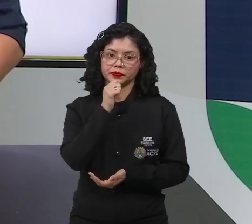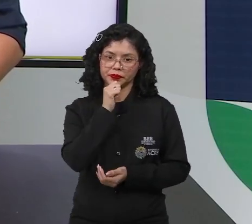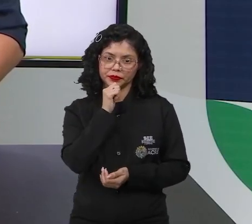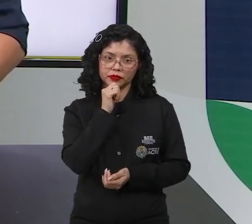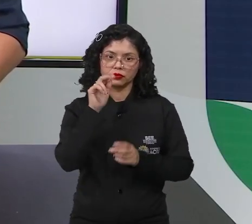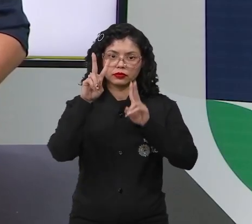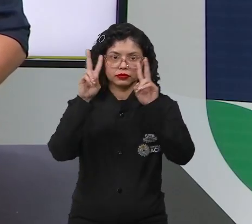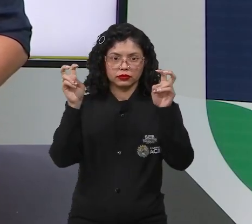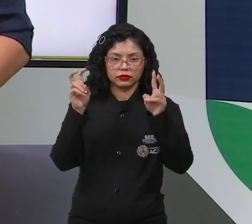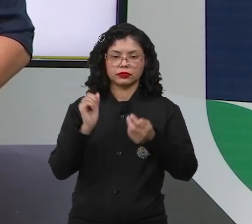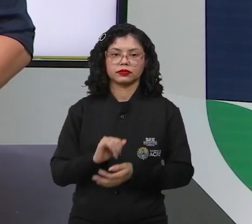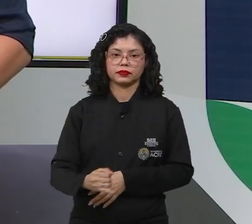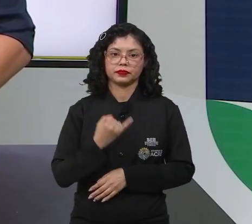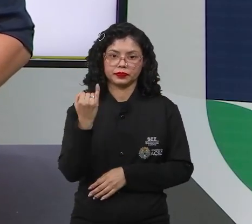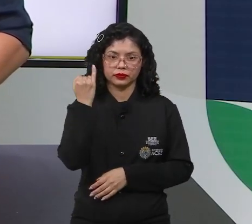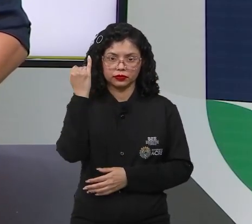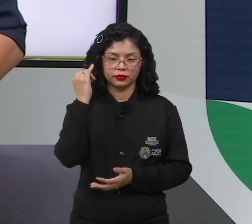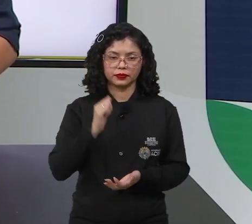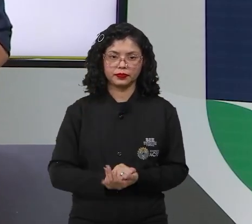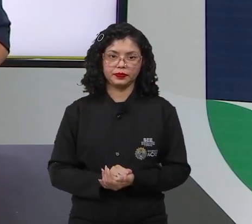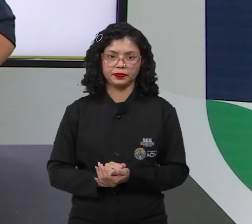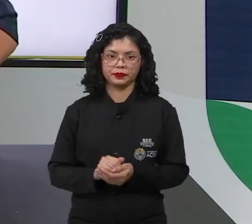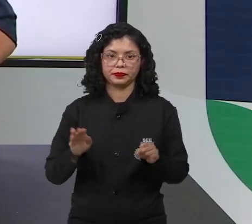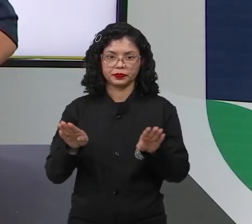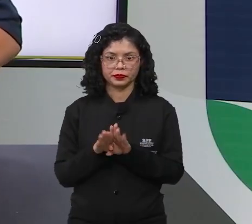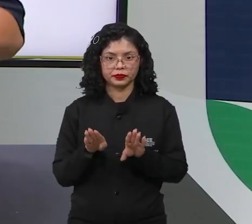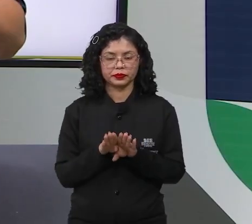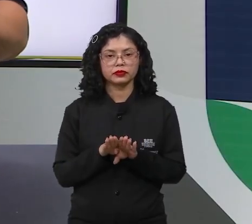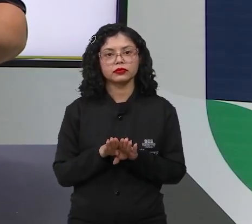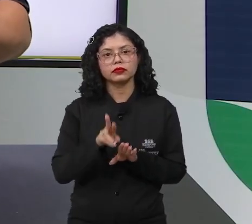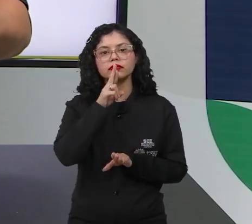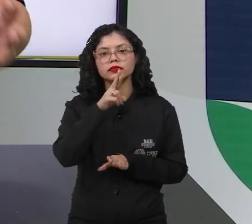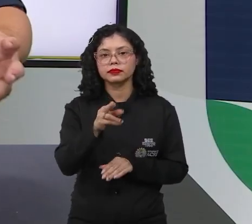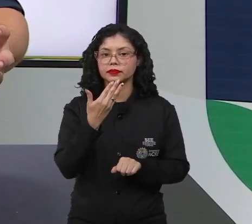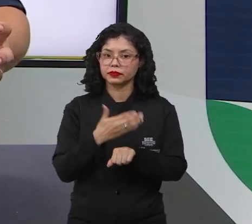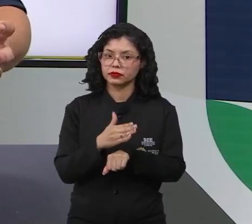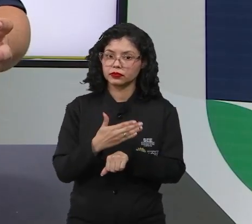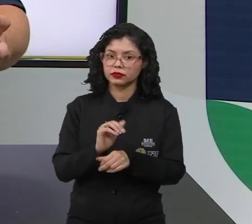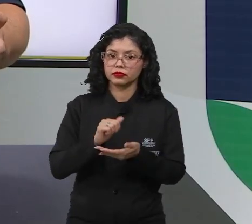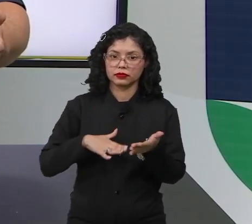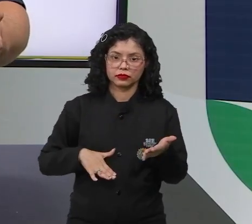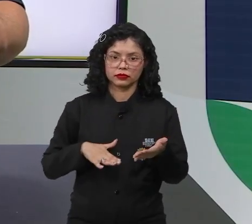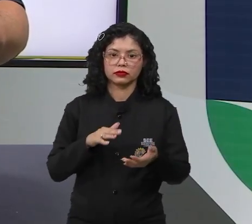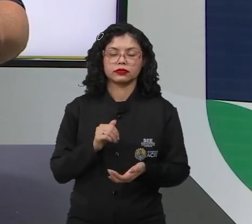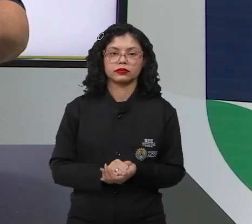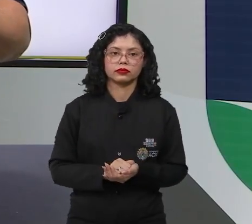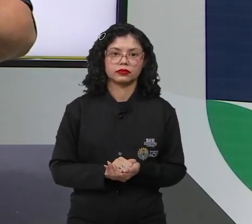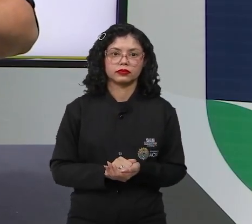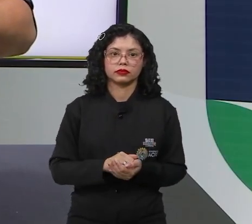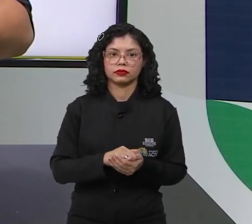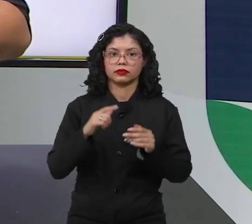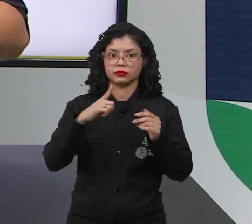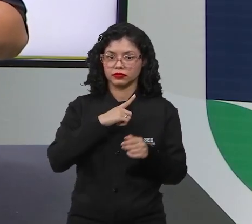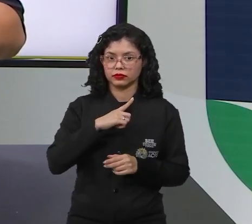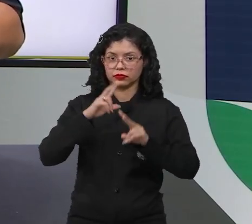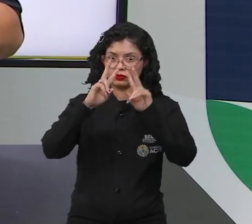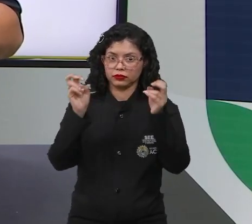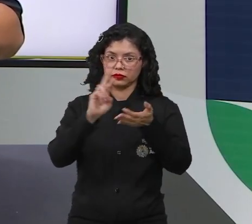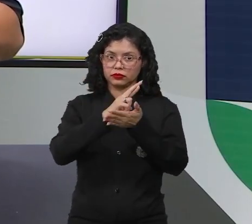sobre esse tema. Ele é muito importante, é muito relevante para resolver questões, atividades, para temas de